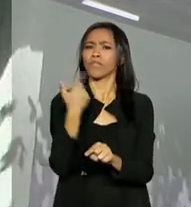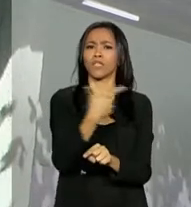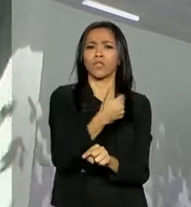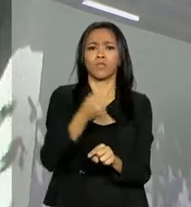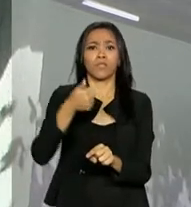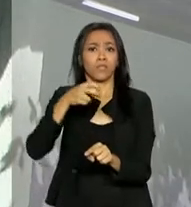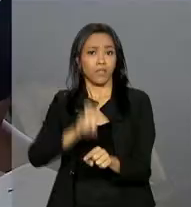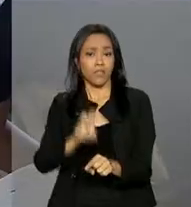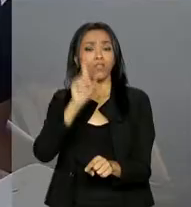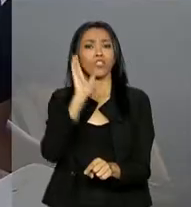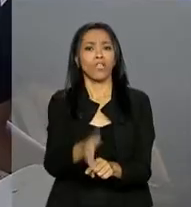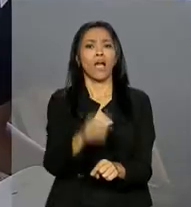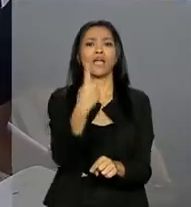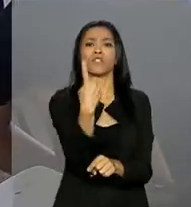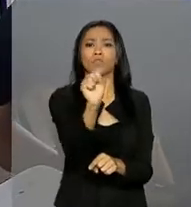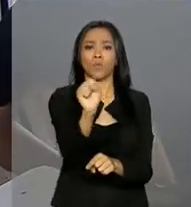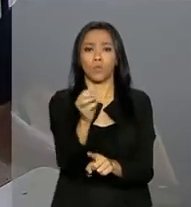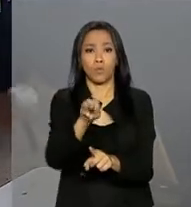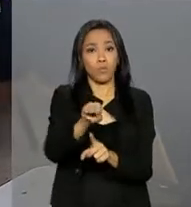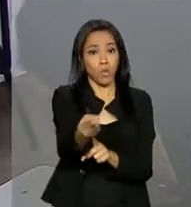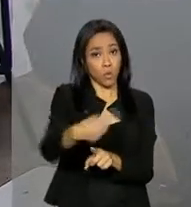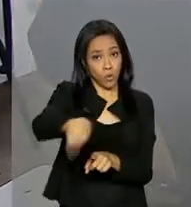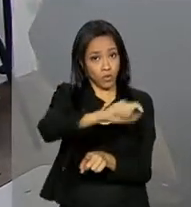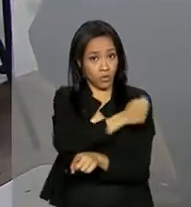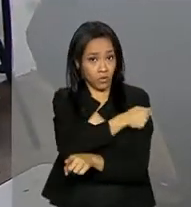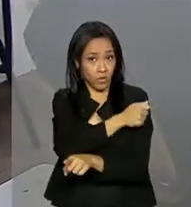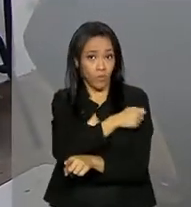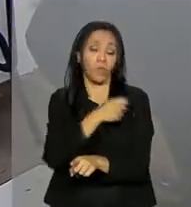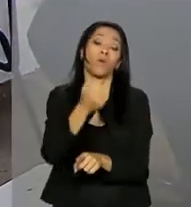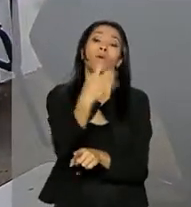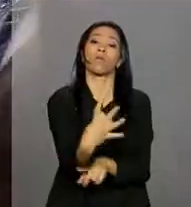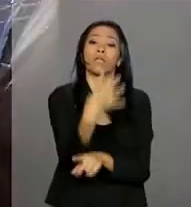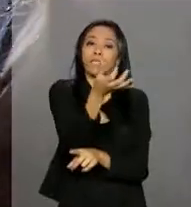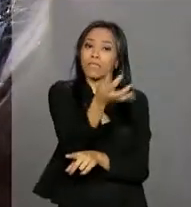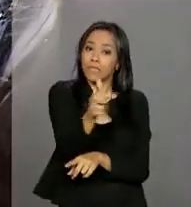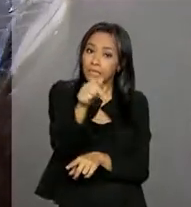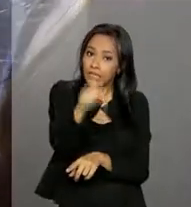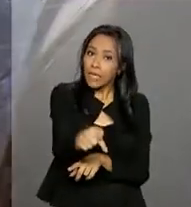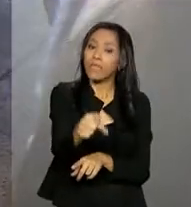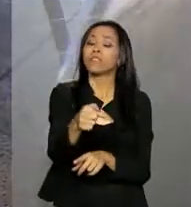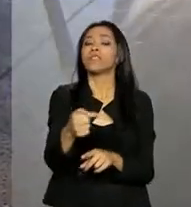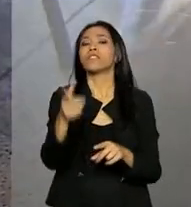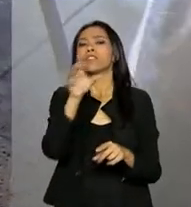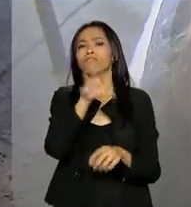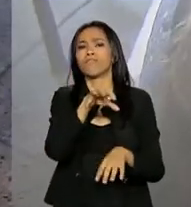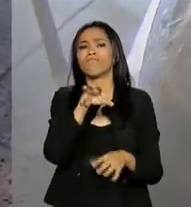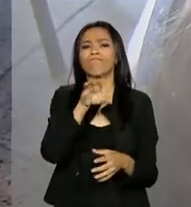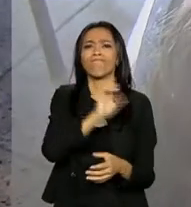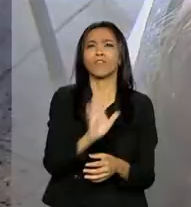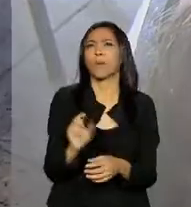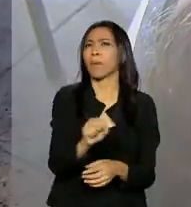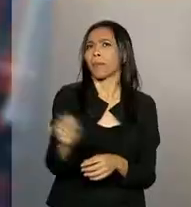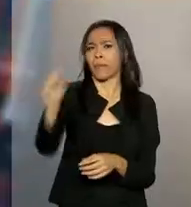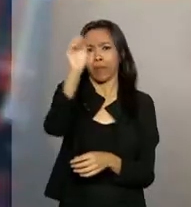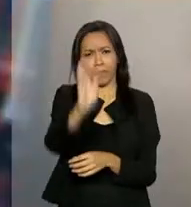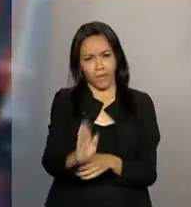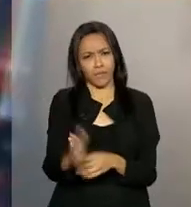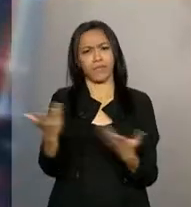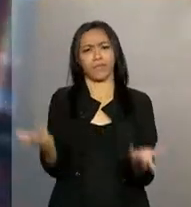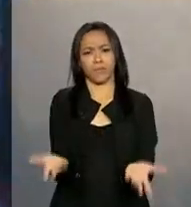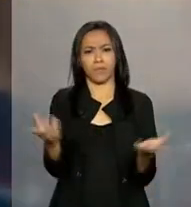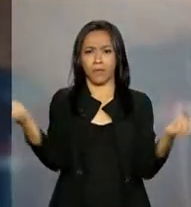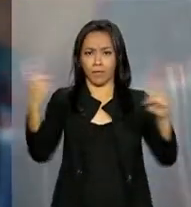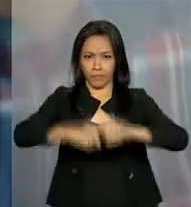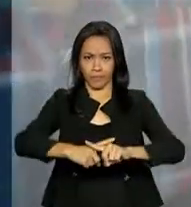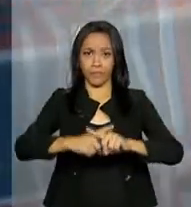quase 18 milhões de alunos em cerca de 47 mil instituições de ensino em todo o país neste